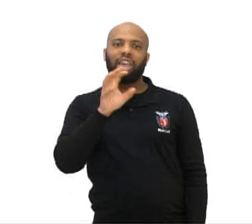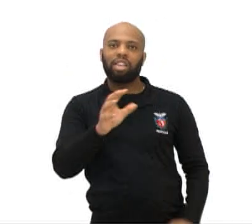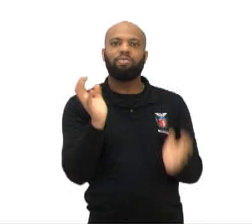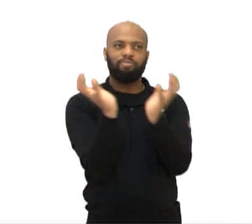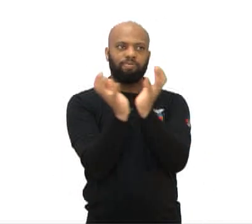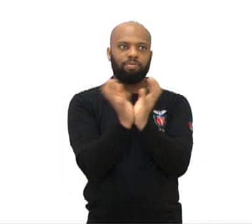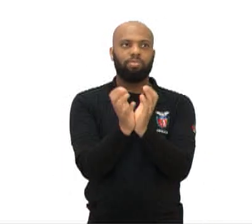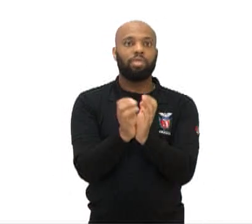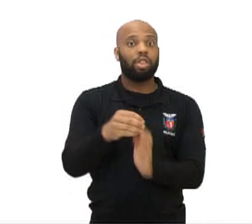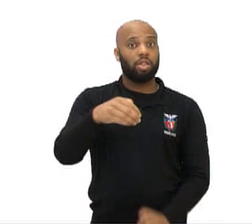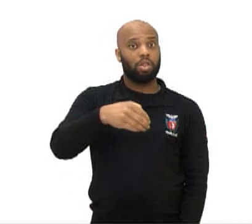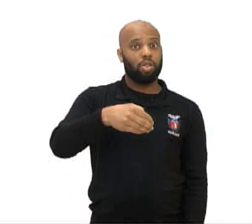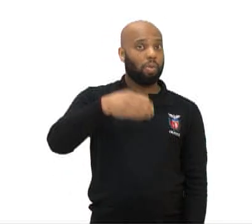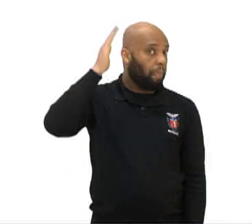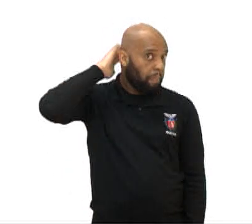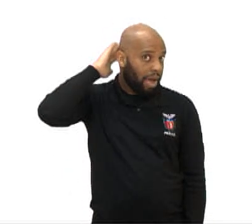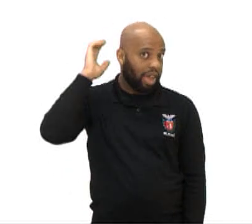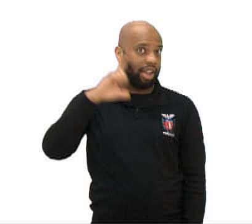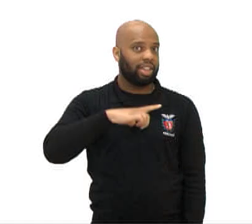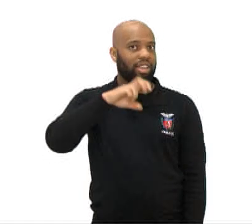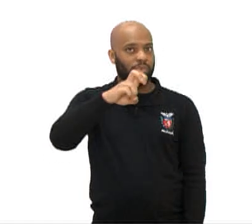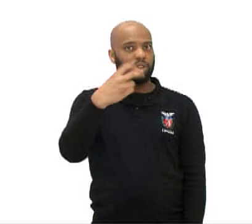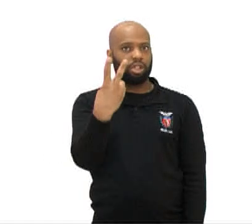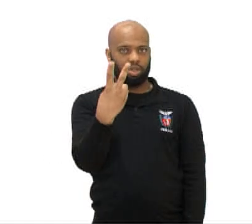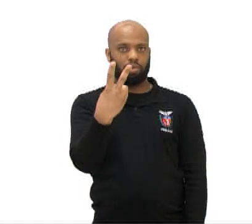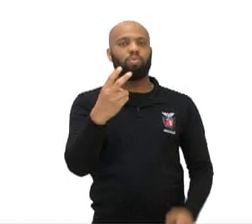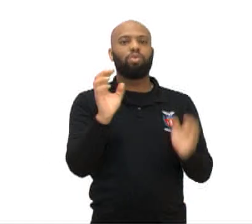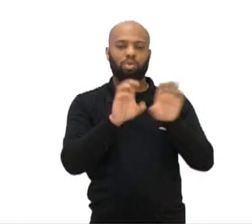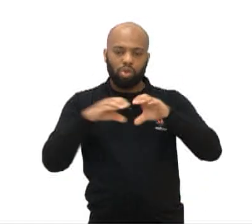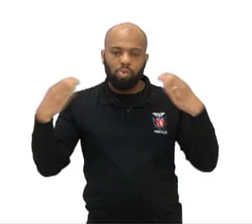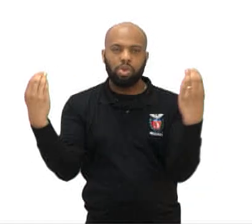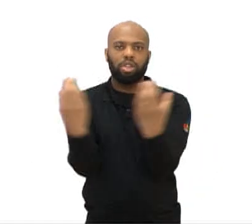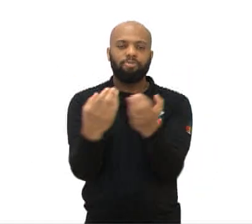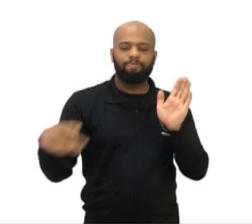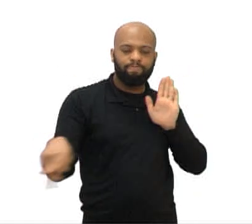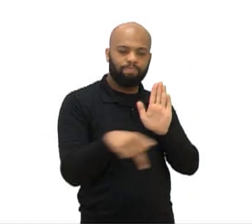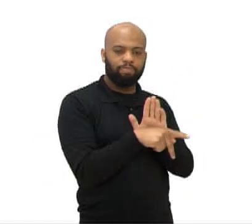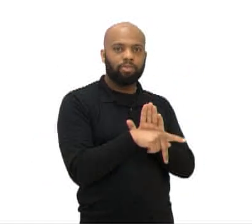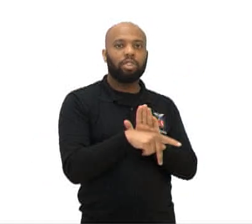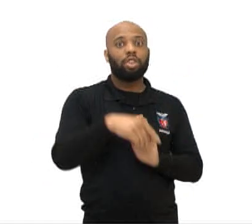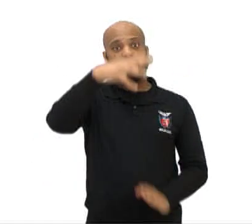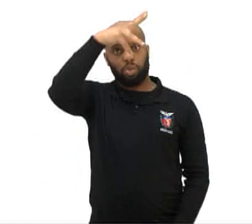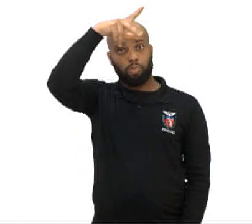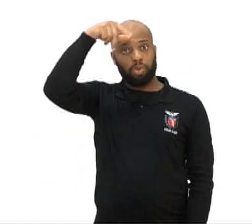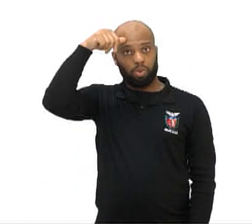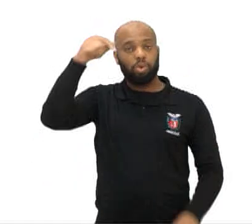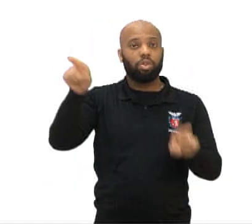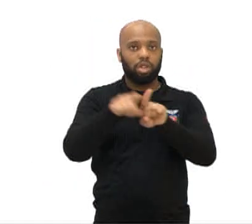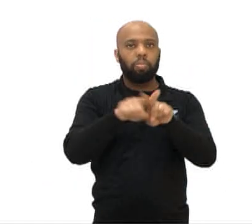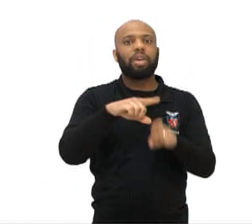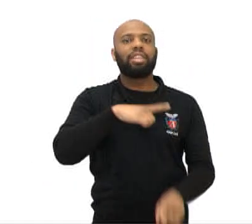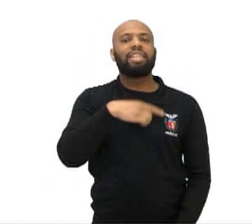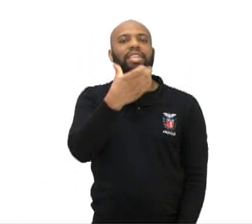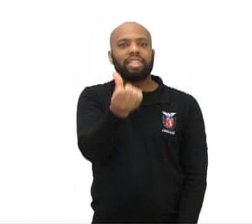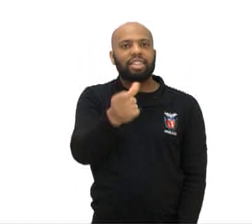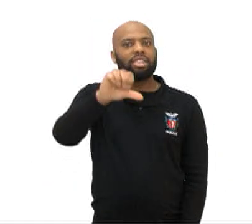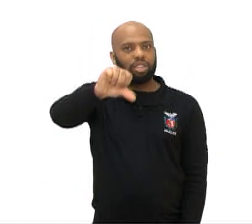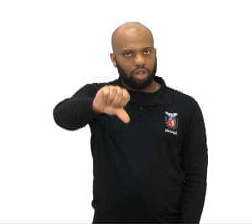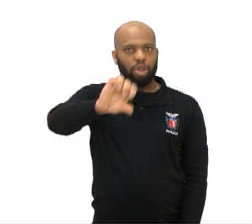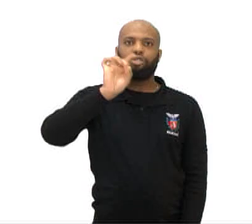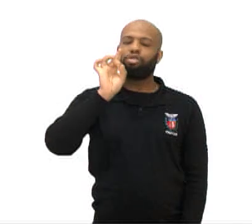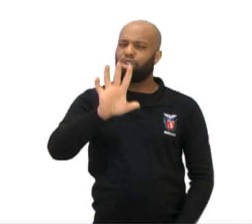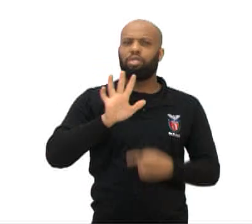quilombolas. No Pará, por exemplo, temos 52 comunidades que já são tituladas. No Mato Grosso, ali, 69, só